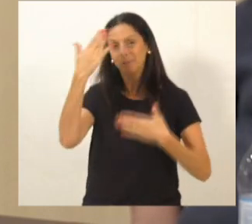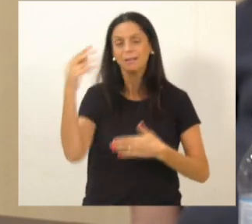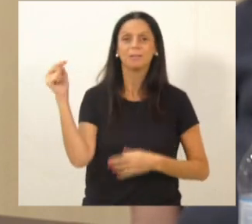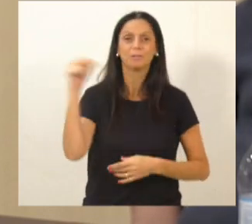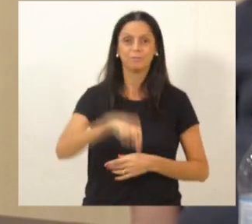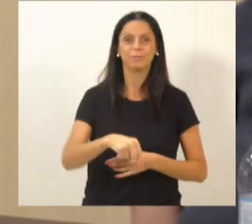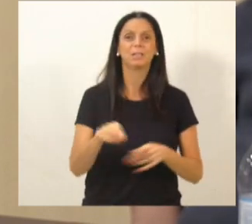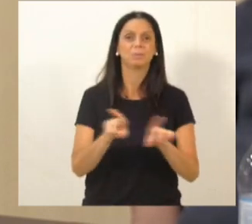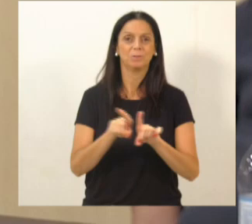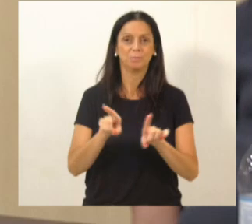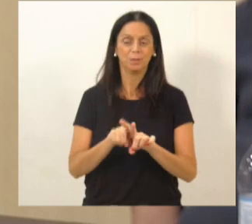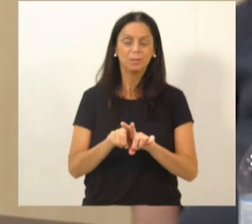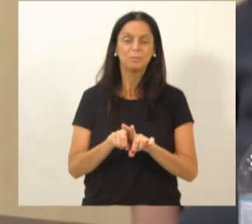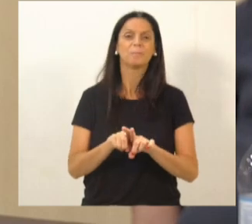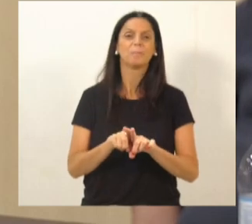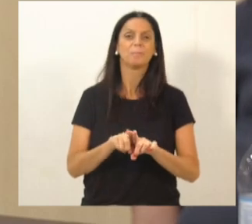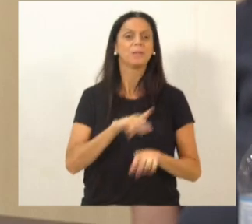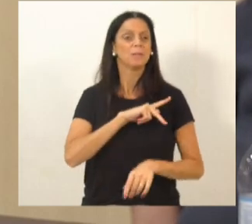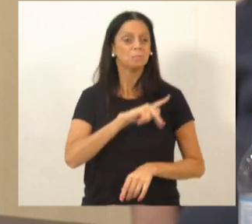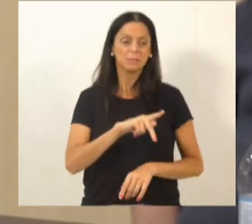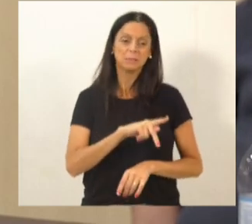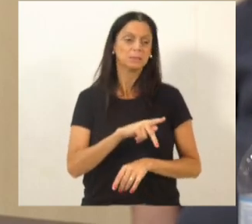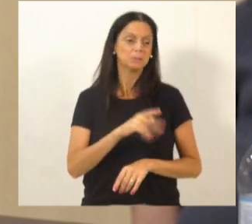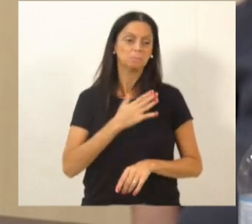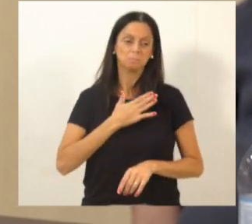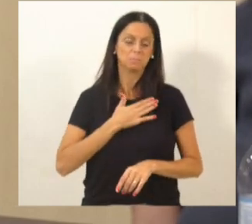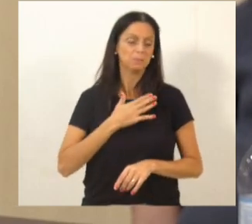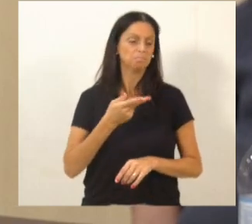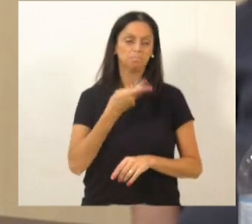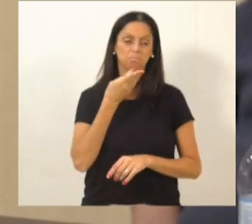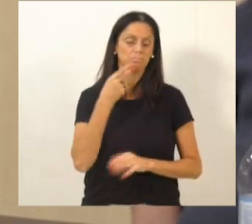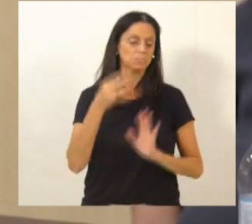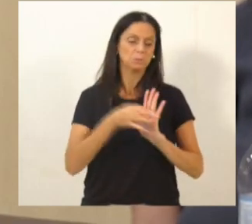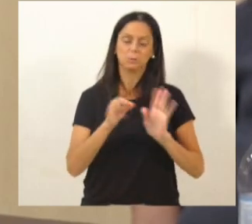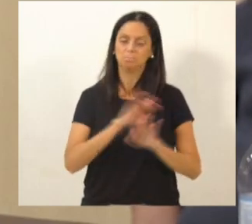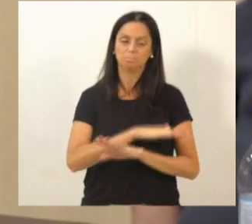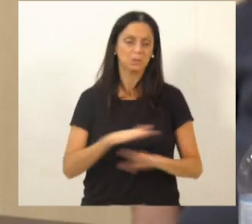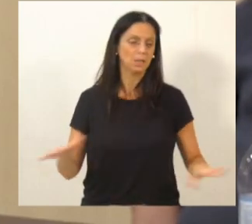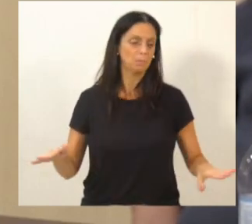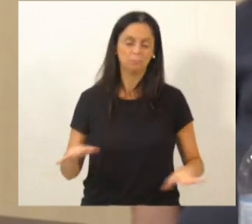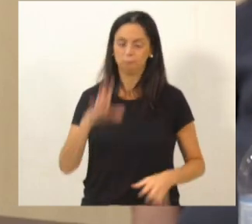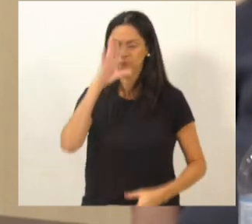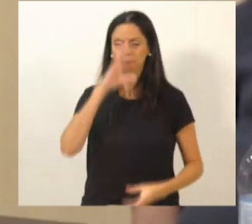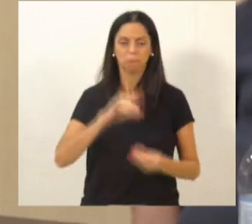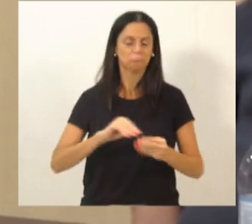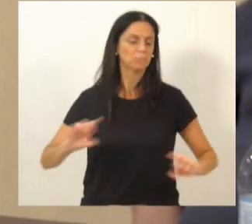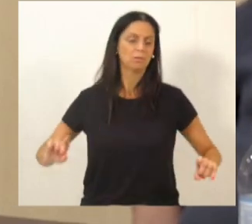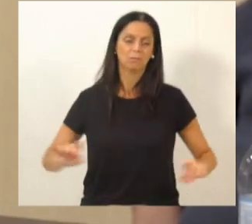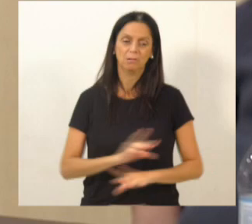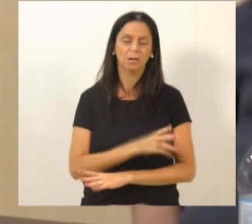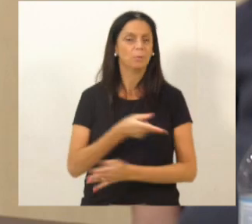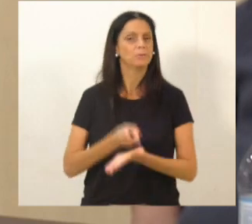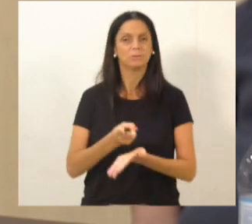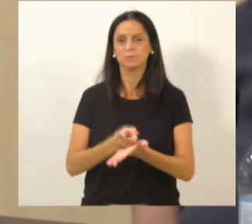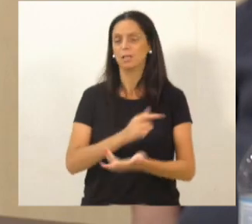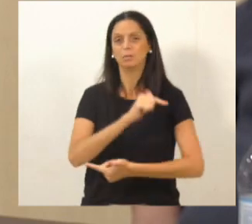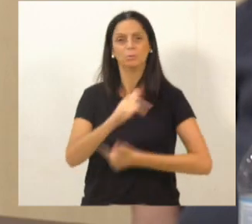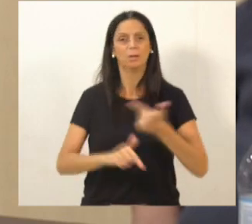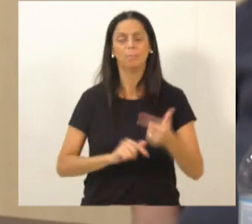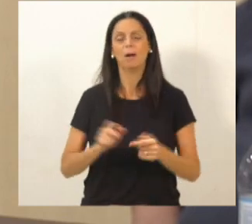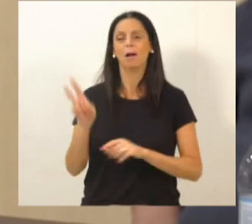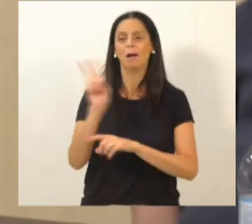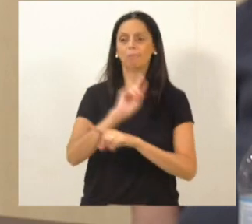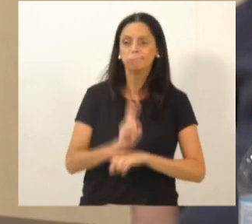vinda aqui. Presidente Almir, seria isso aqui nas minhas conclusões, né, e a gente segue com o nosso trabalho, fiscalizando, acompanhando